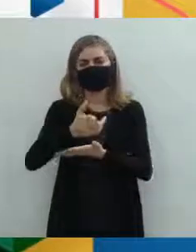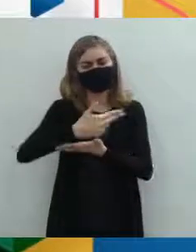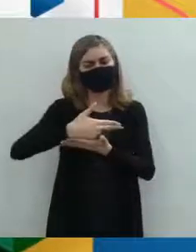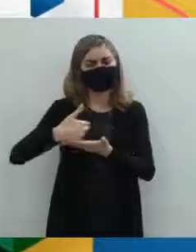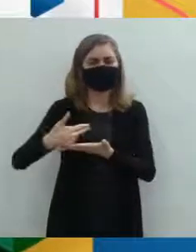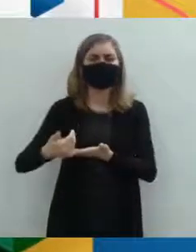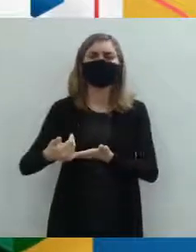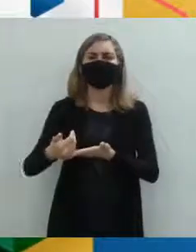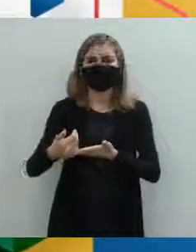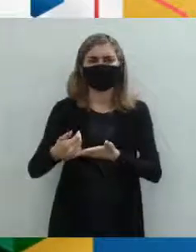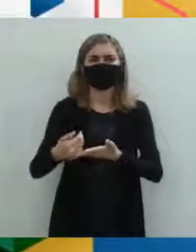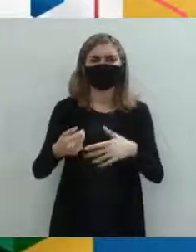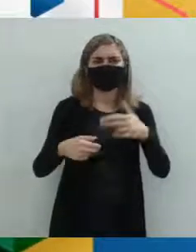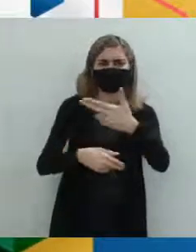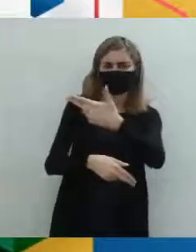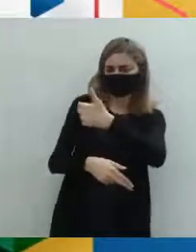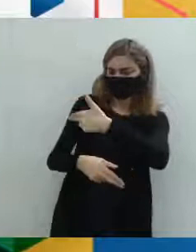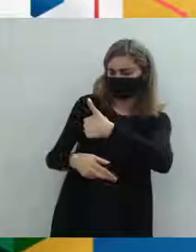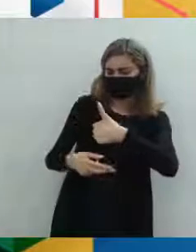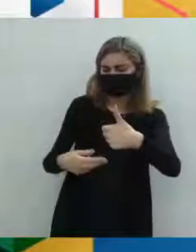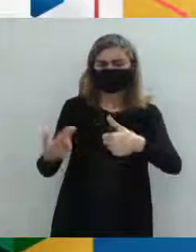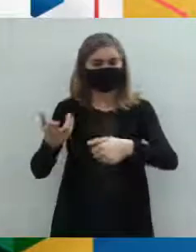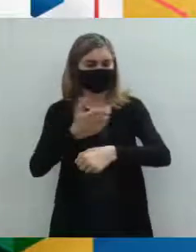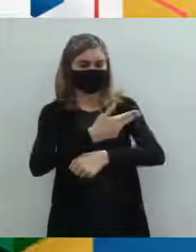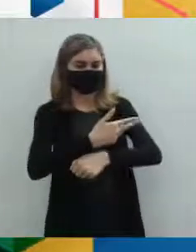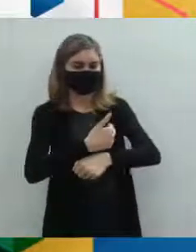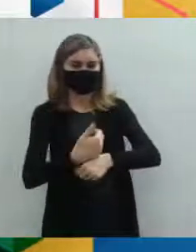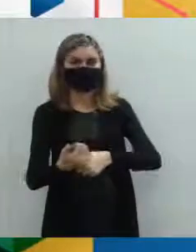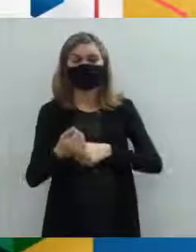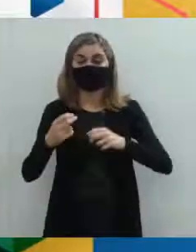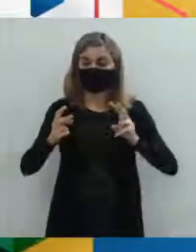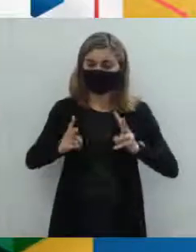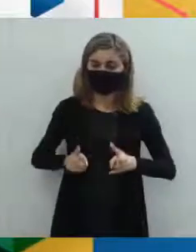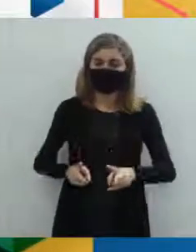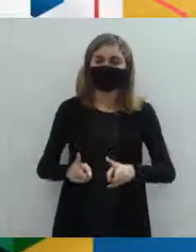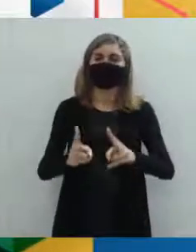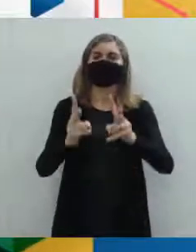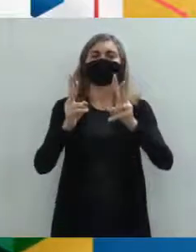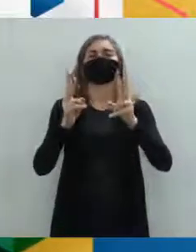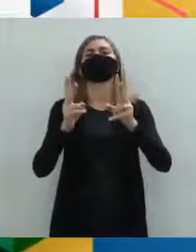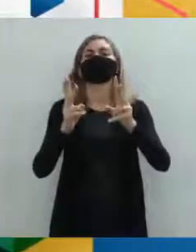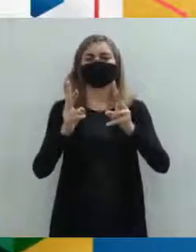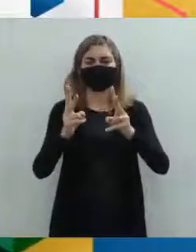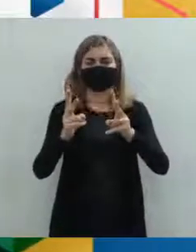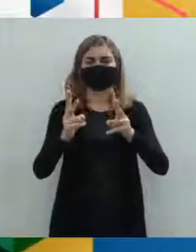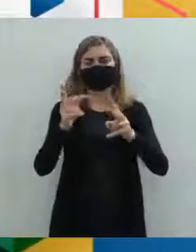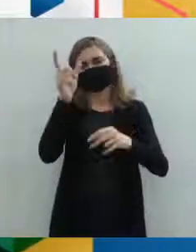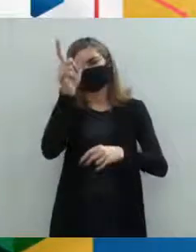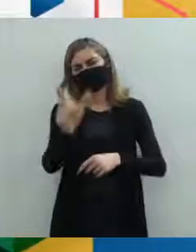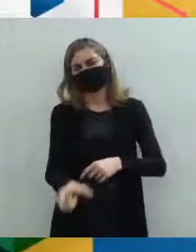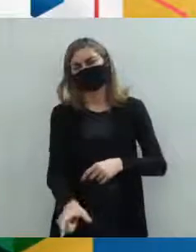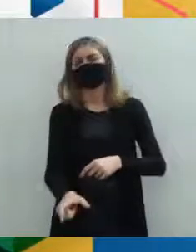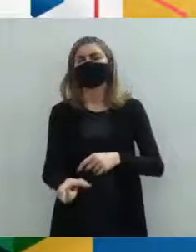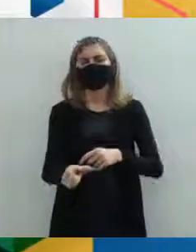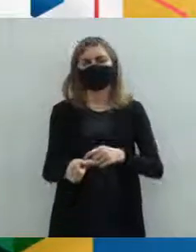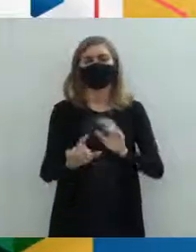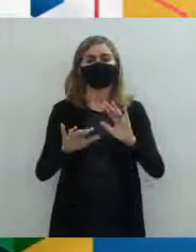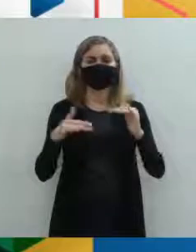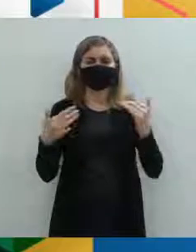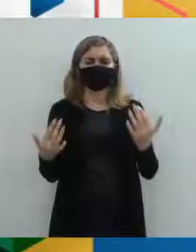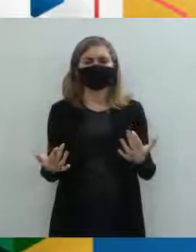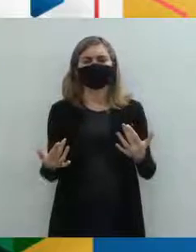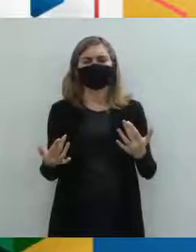uma mão à outra. Significa a continuidade da construção do ser.